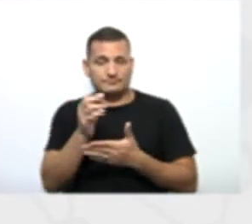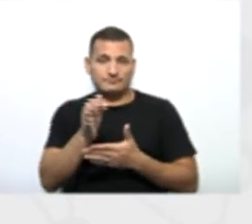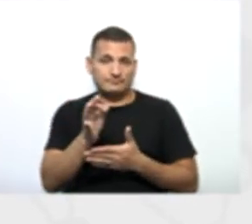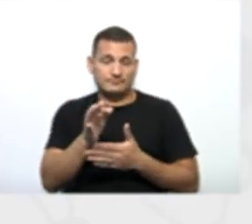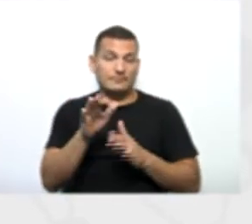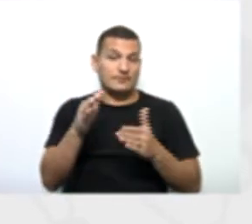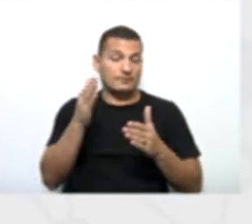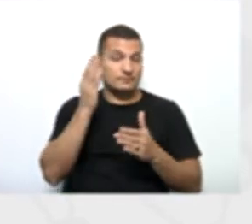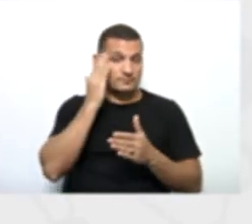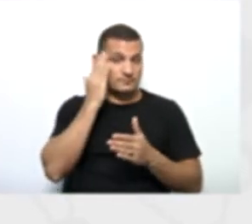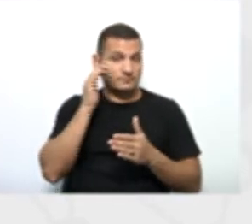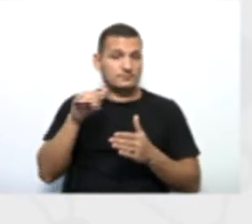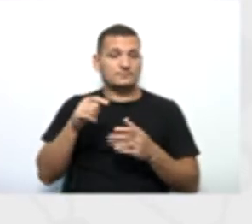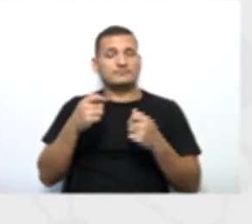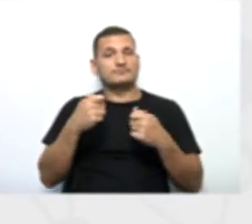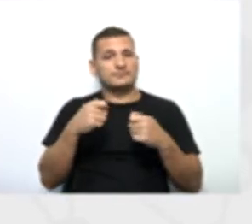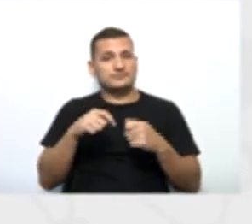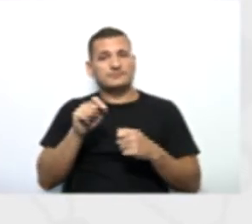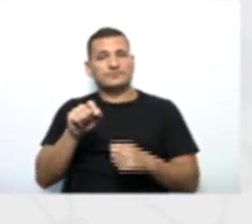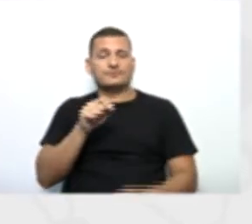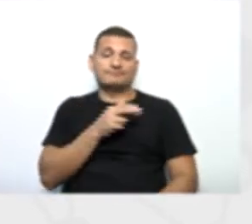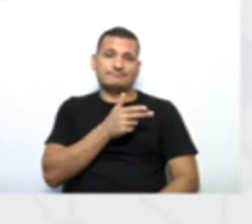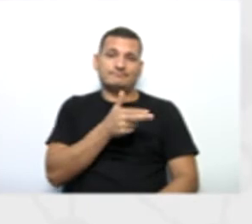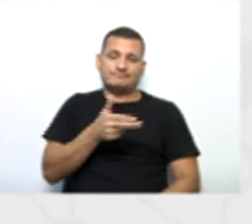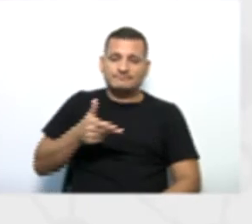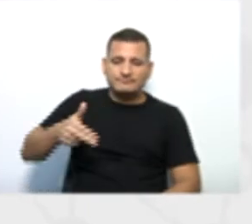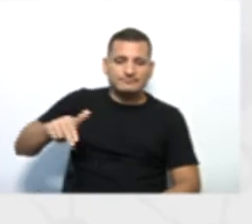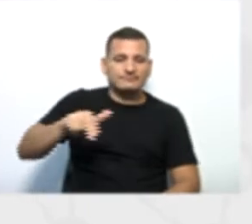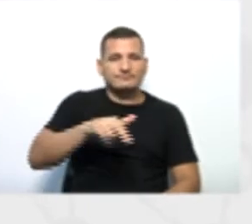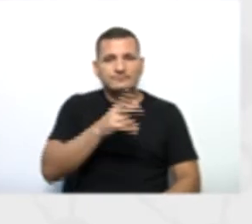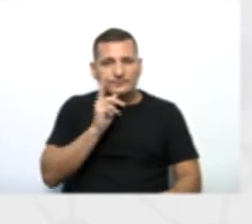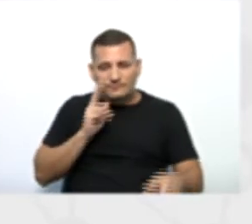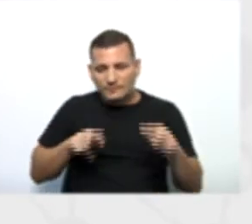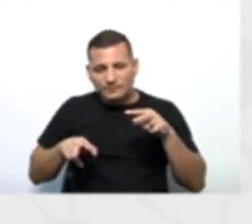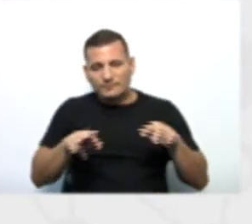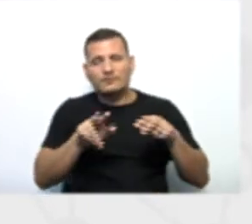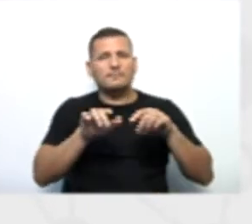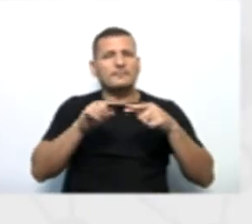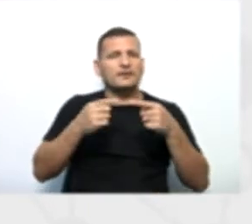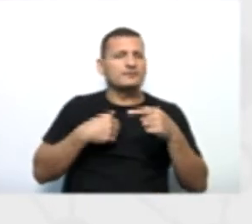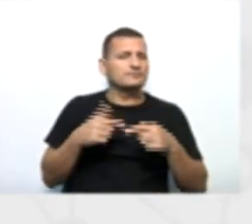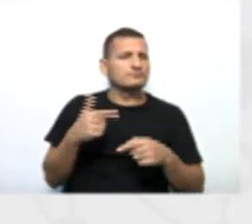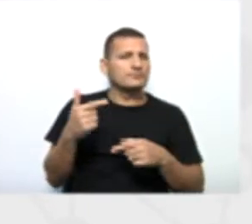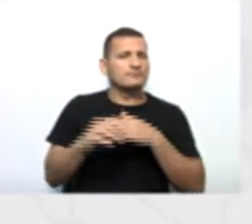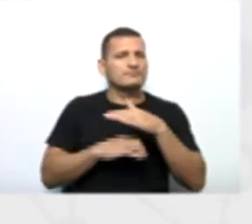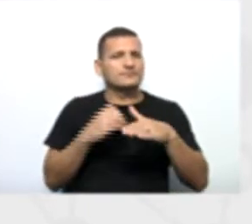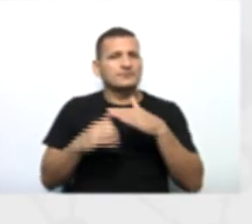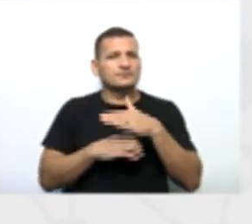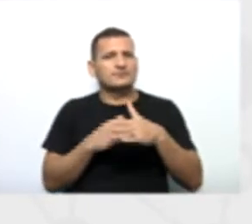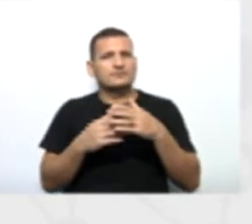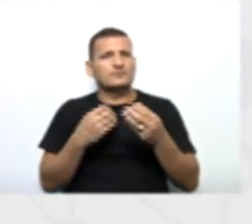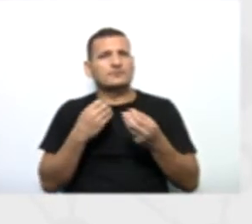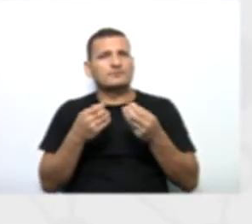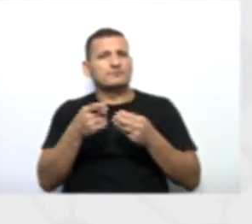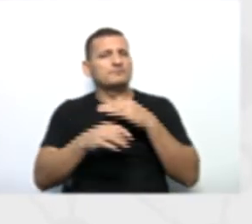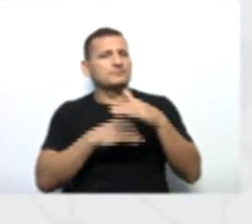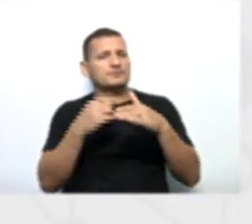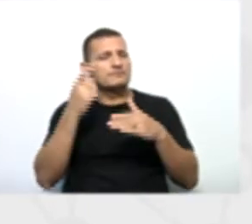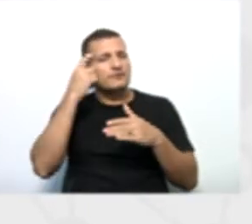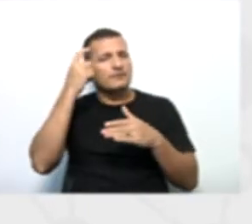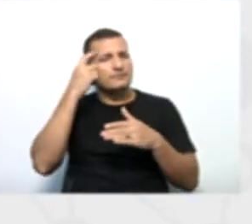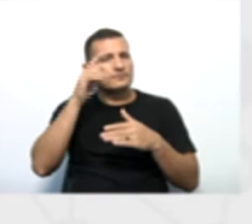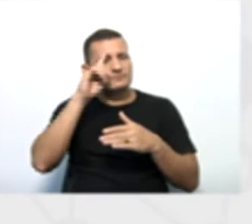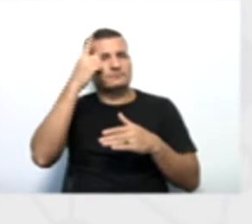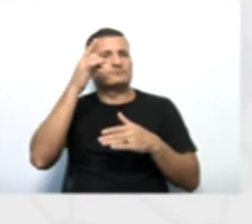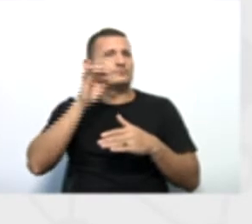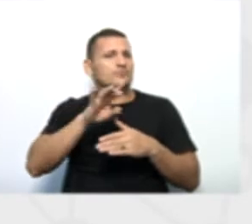que para saber disso, vai ter que andar na empresa. Professor, mas eu não tenho essa empresa, professor, essa empresa é na minha cabeça, professor. Tá bom,